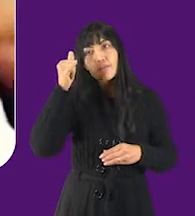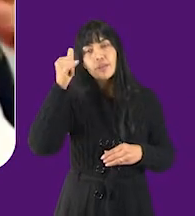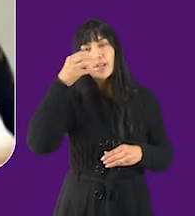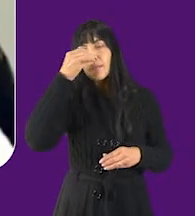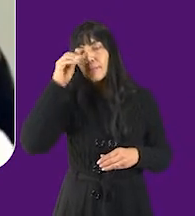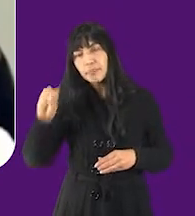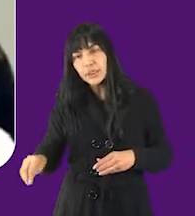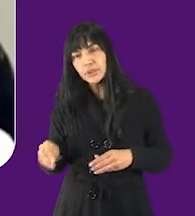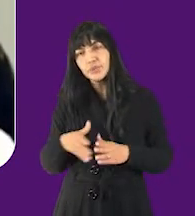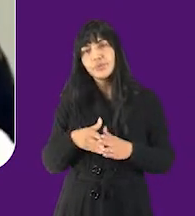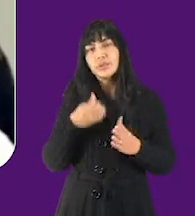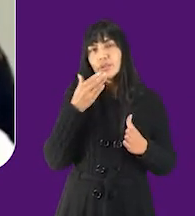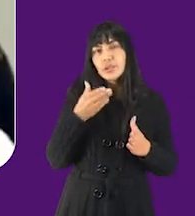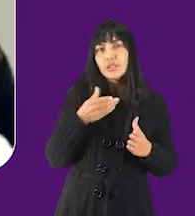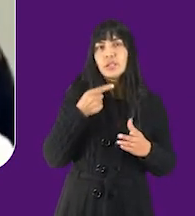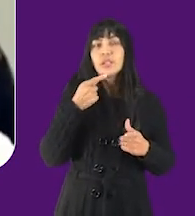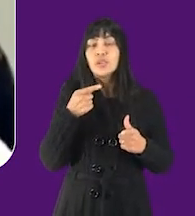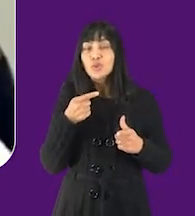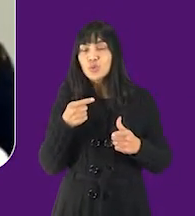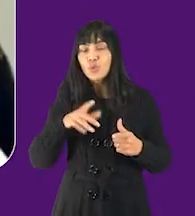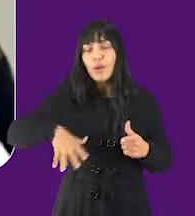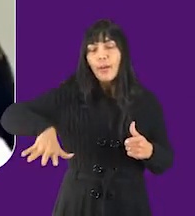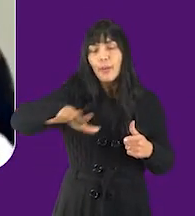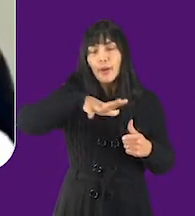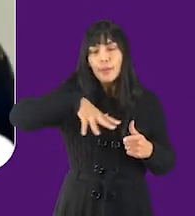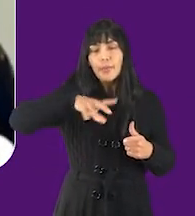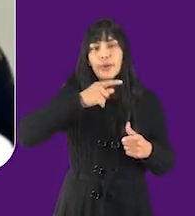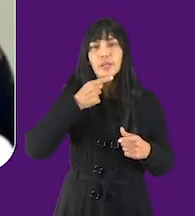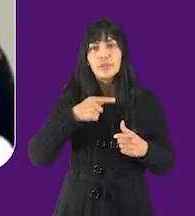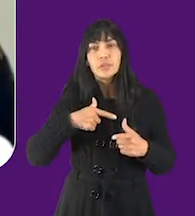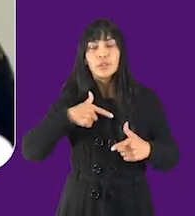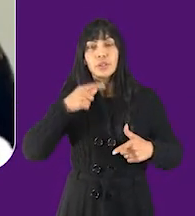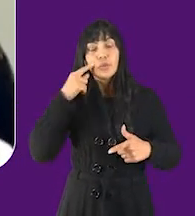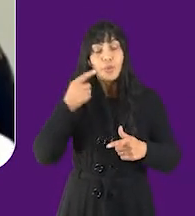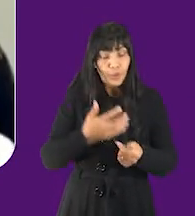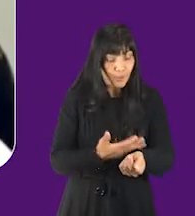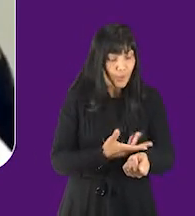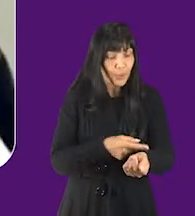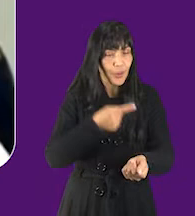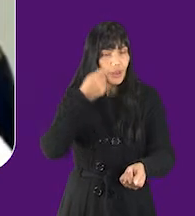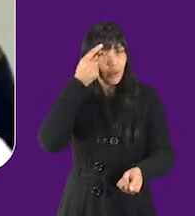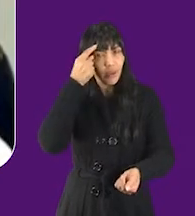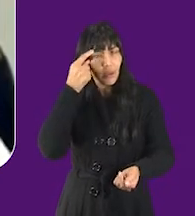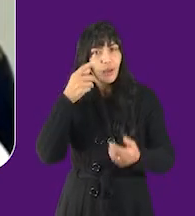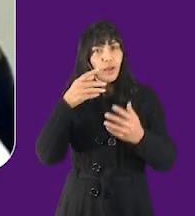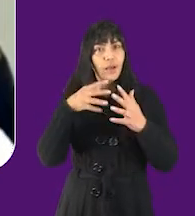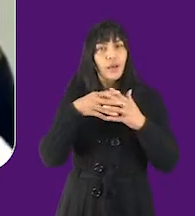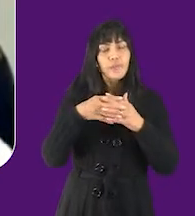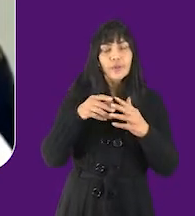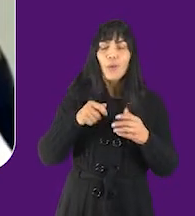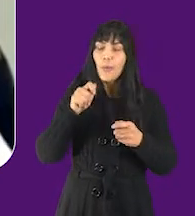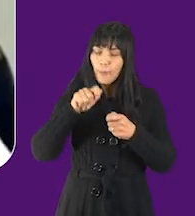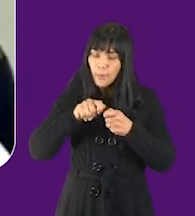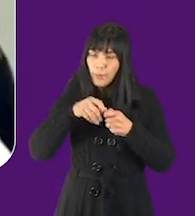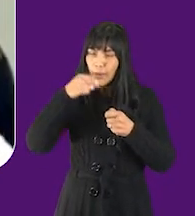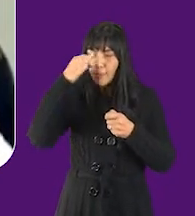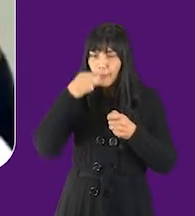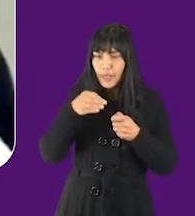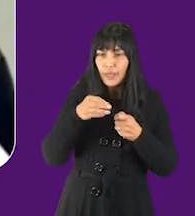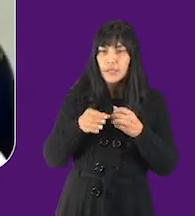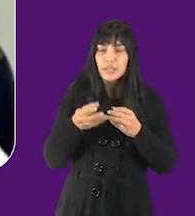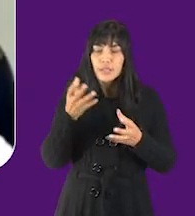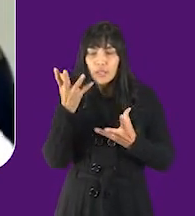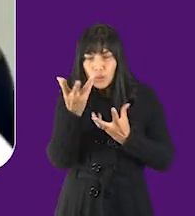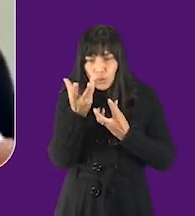nível global, e isso atua muito no emocional dos funcionários que cada dia mais querem fazer mais, identificar